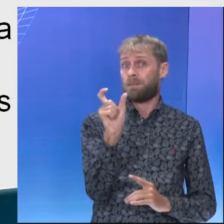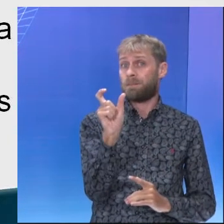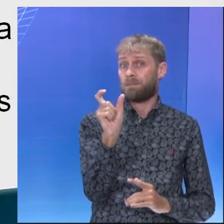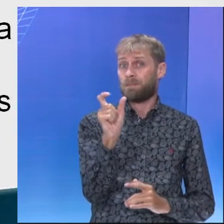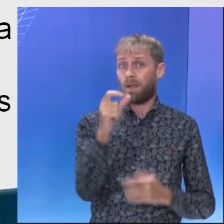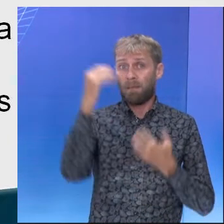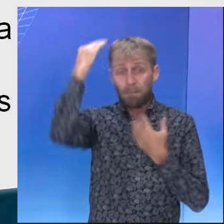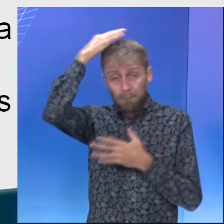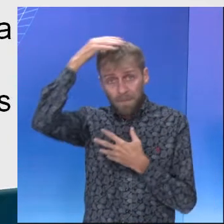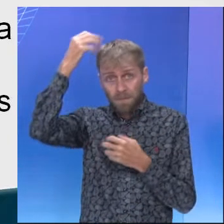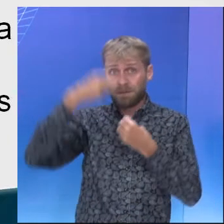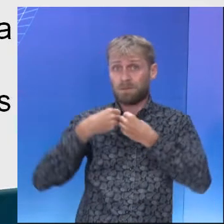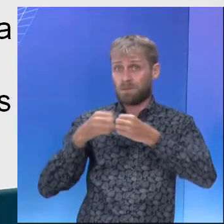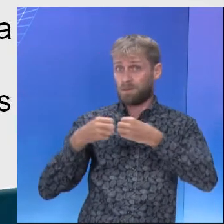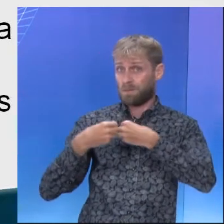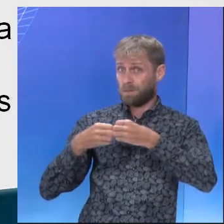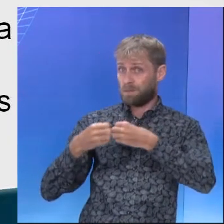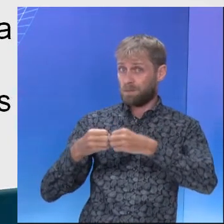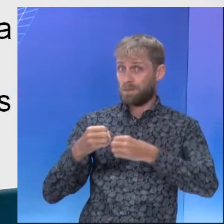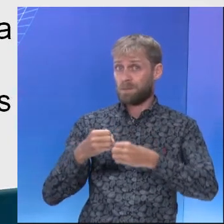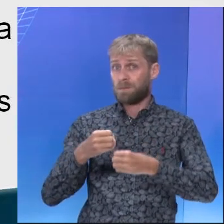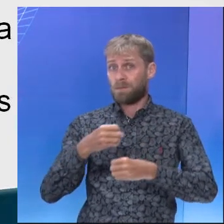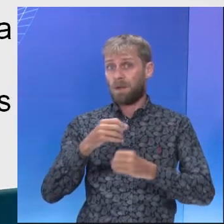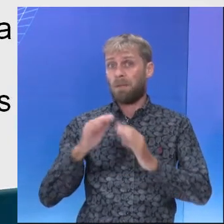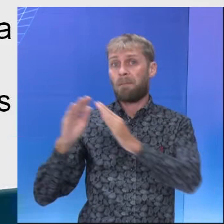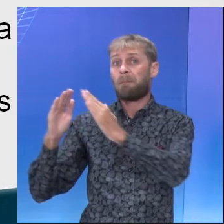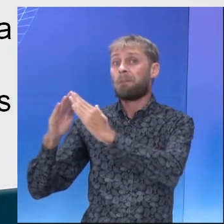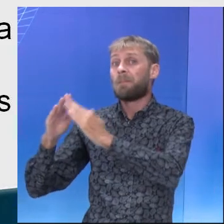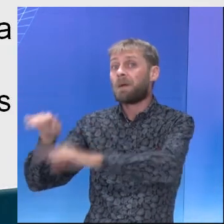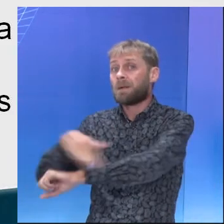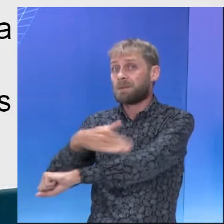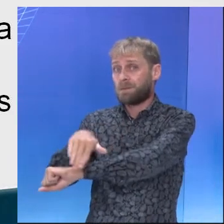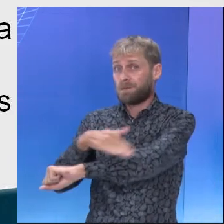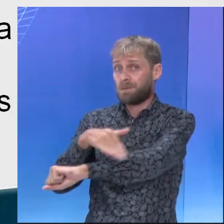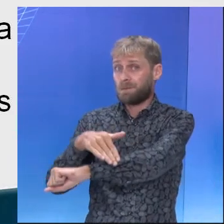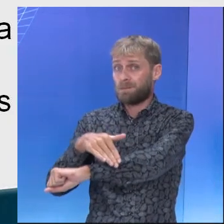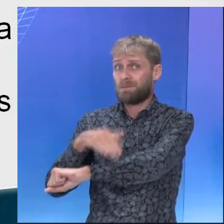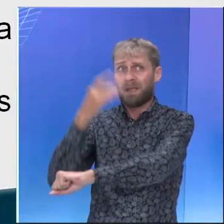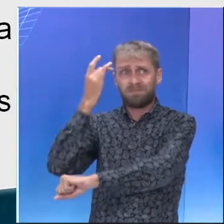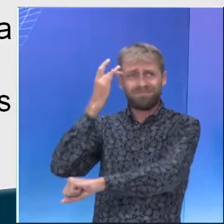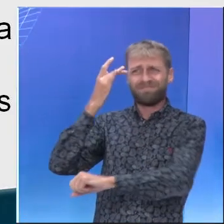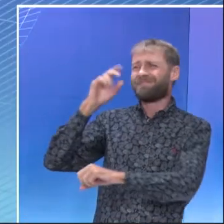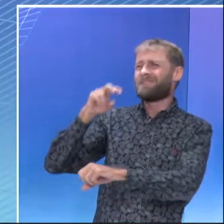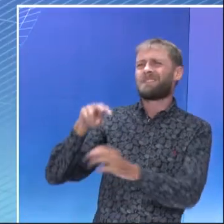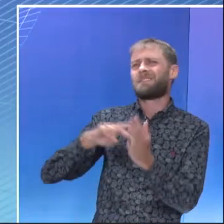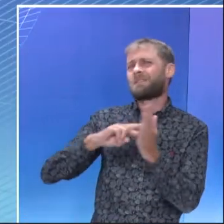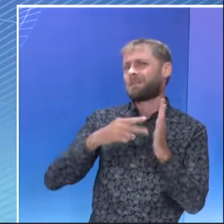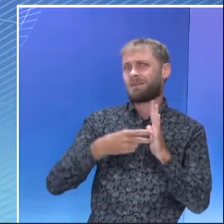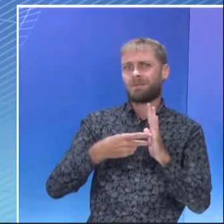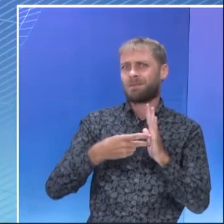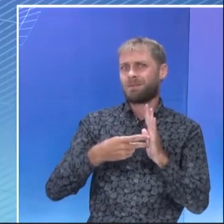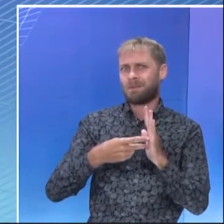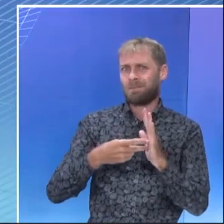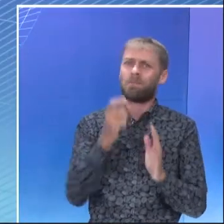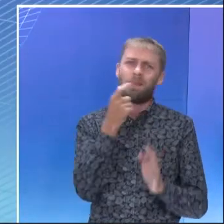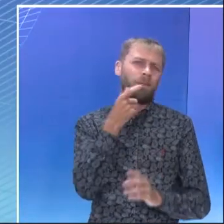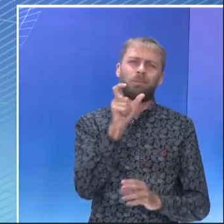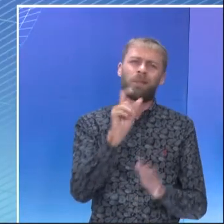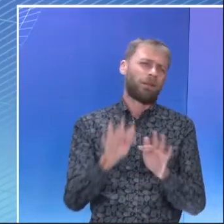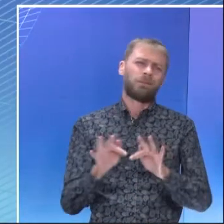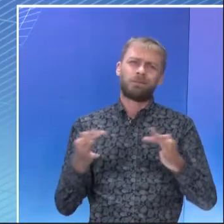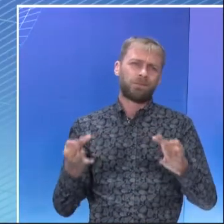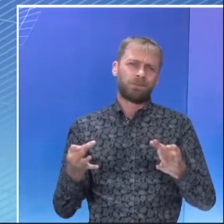Shower, bus, homeless. Ah, professora, mas eu não sei o significado dessas palavras. Gente, são palavras